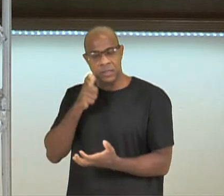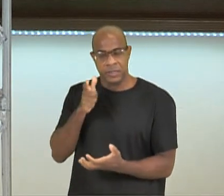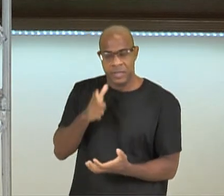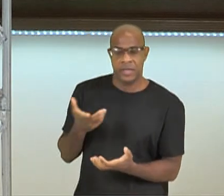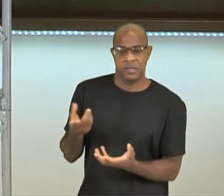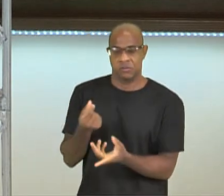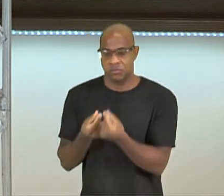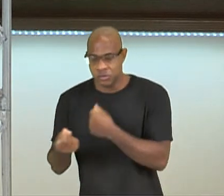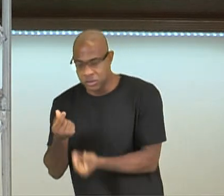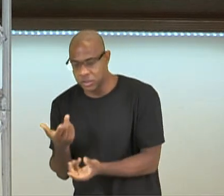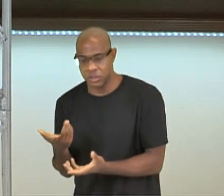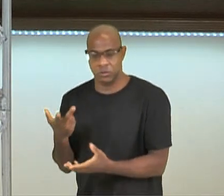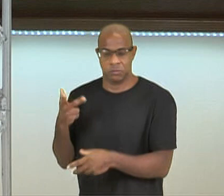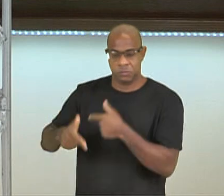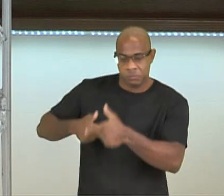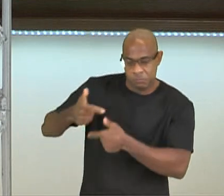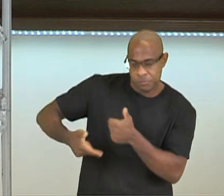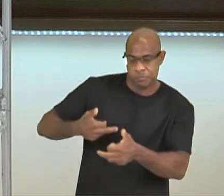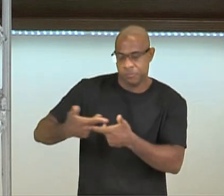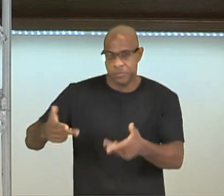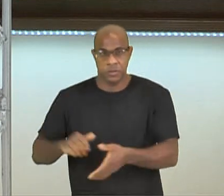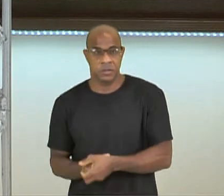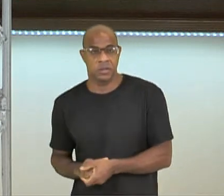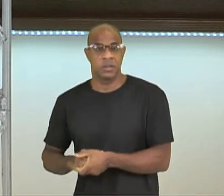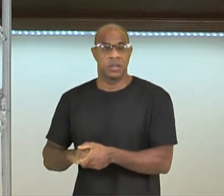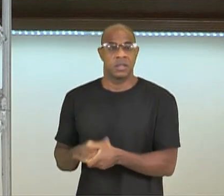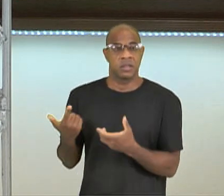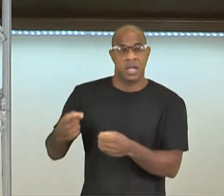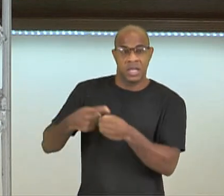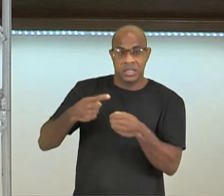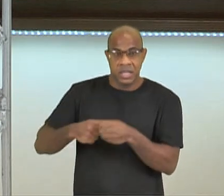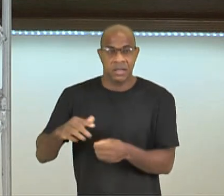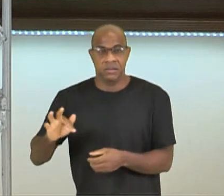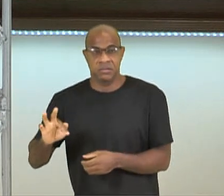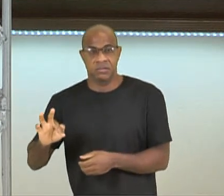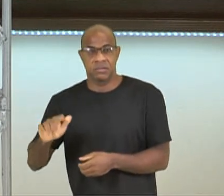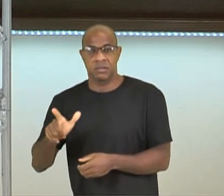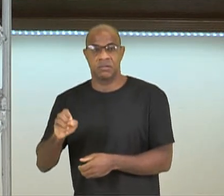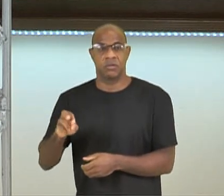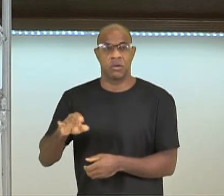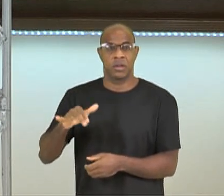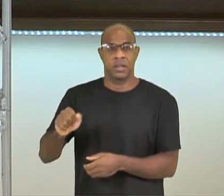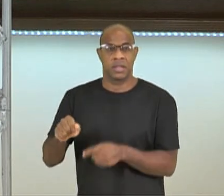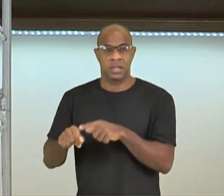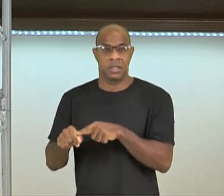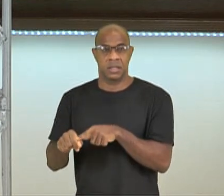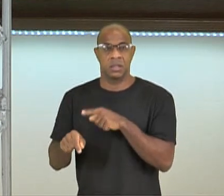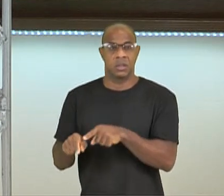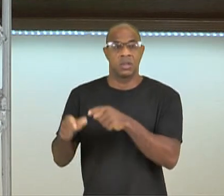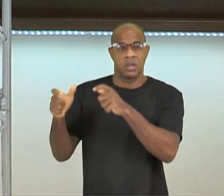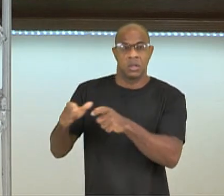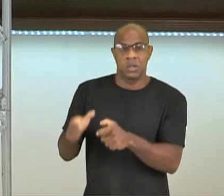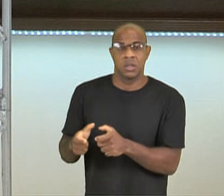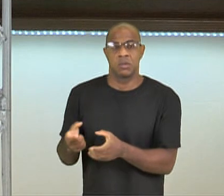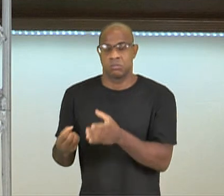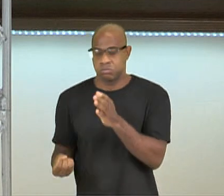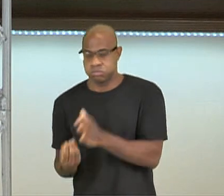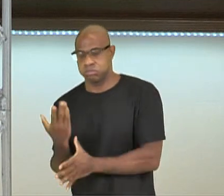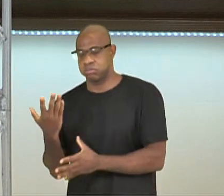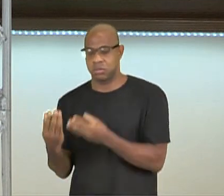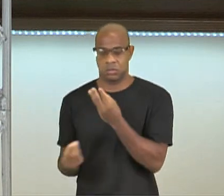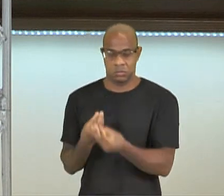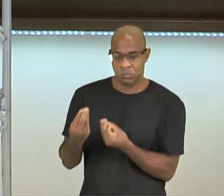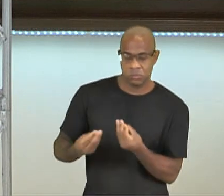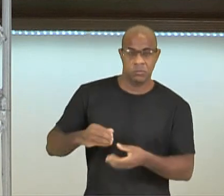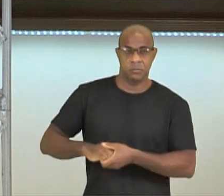pouquinho daquele dinheiro, angariar. Então, Florença vai acabar sendo o berço de nascimento aí do próprio Da